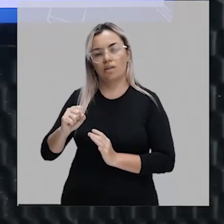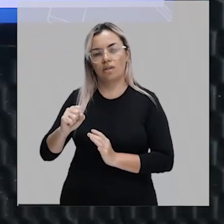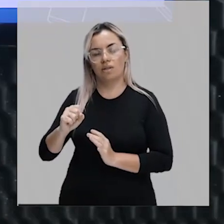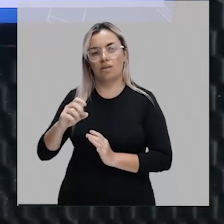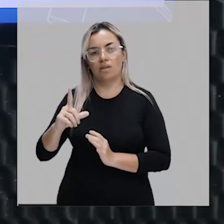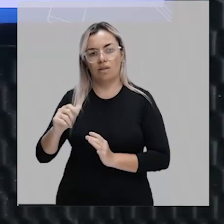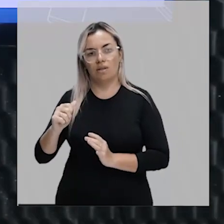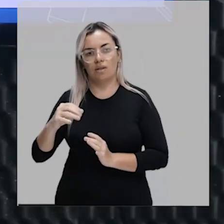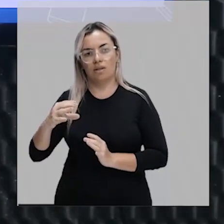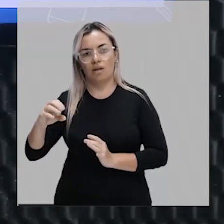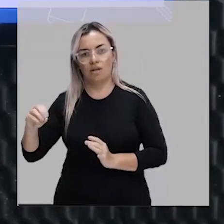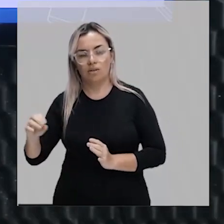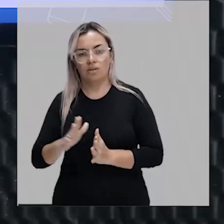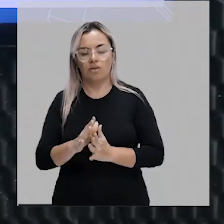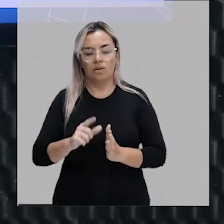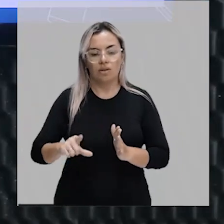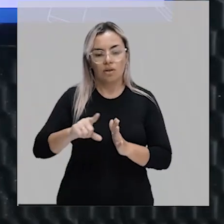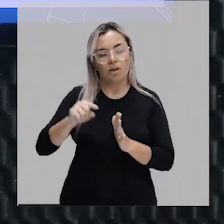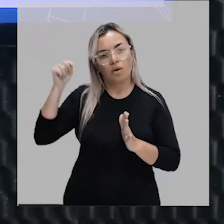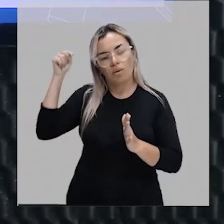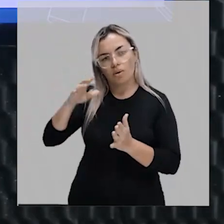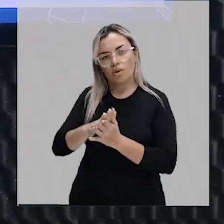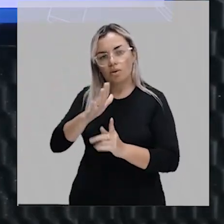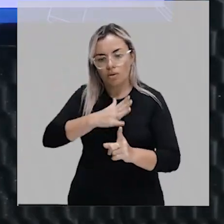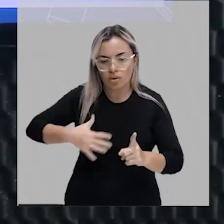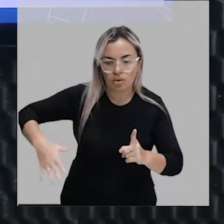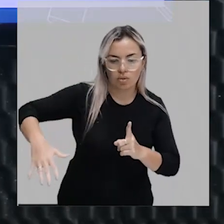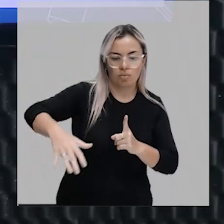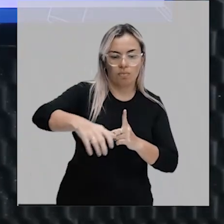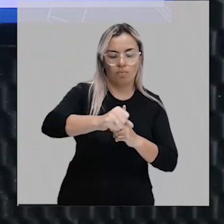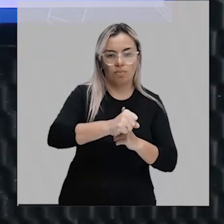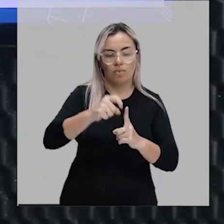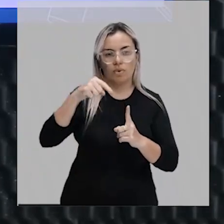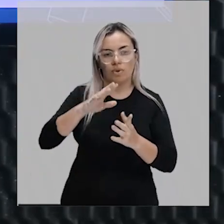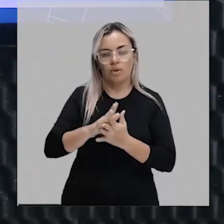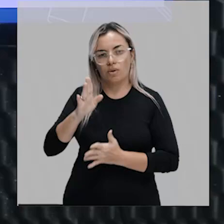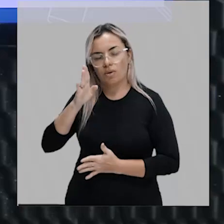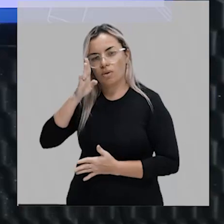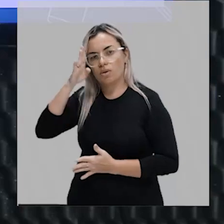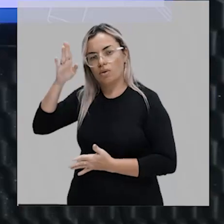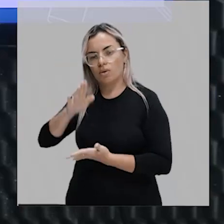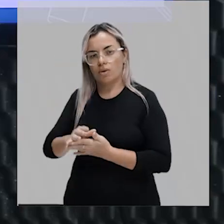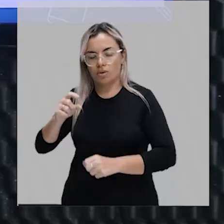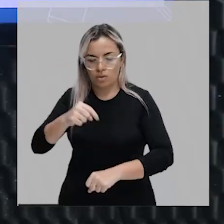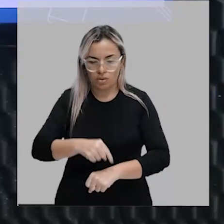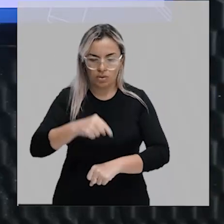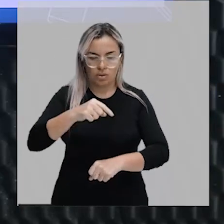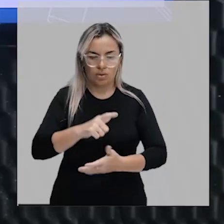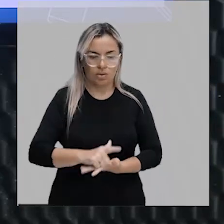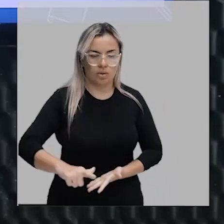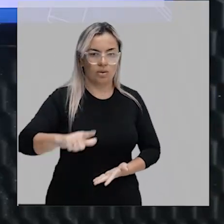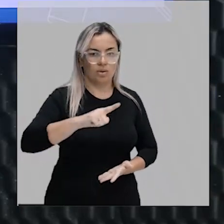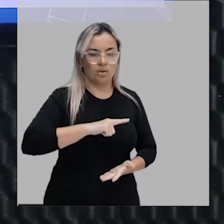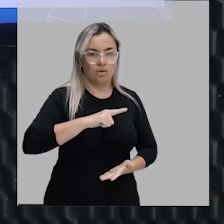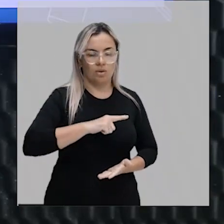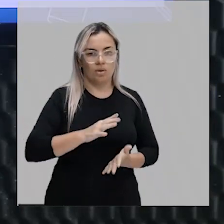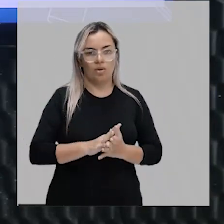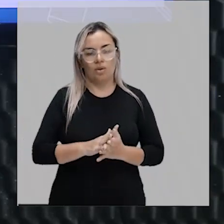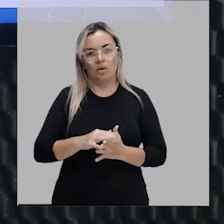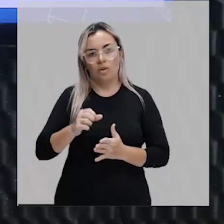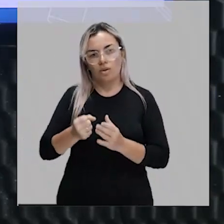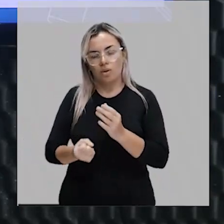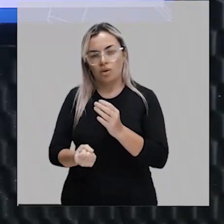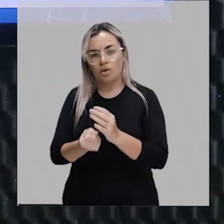sociedades, elas vão contar com uma legislação, principalmente no momento que você tem o nascimento das